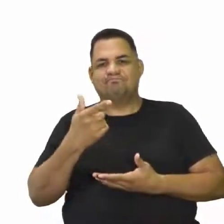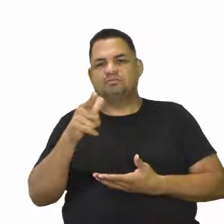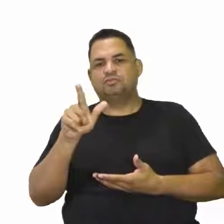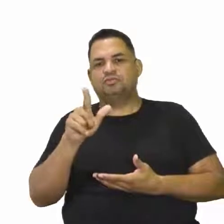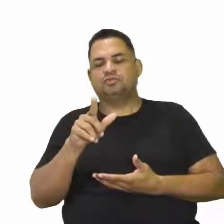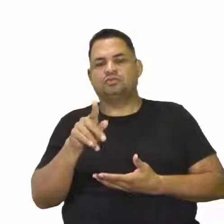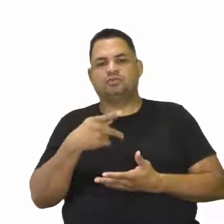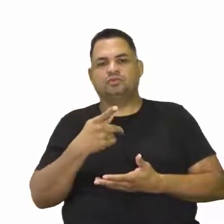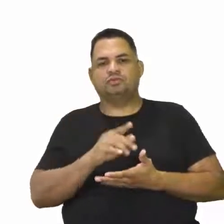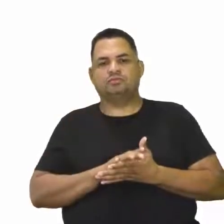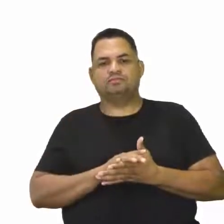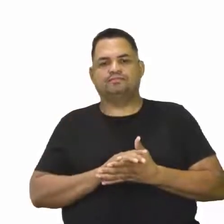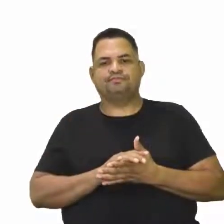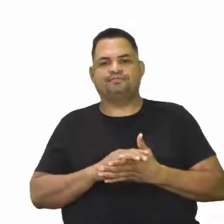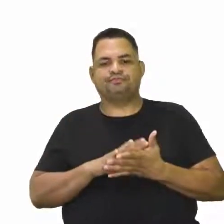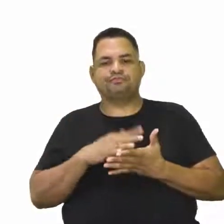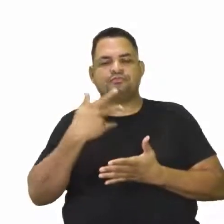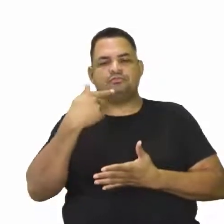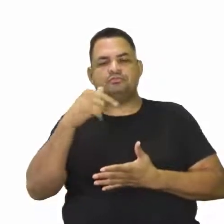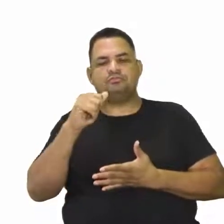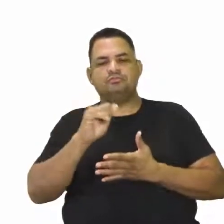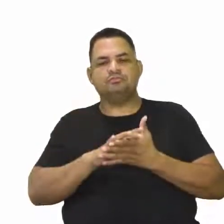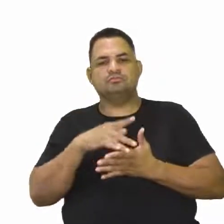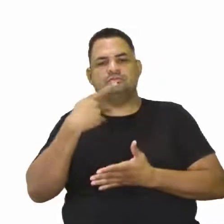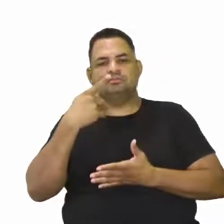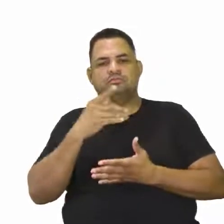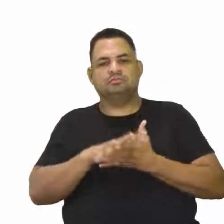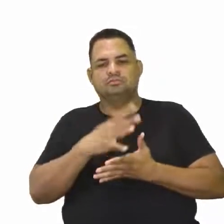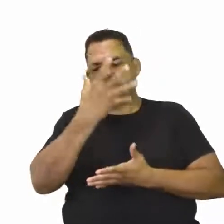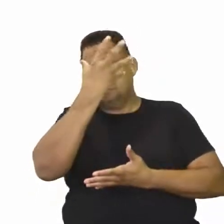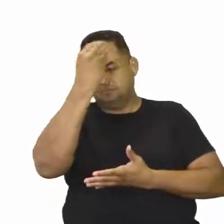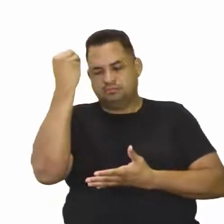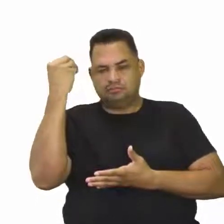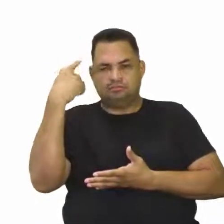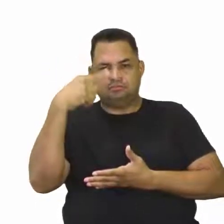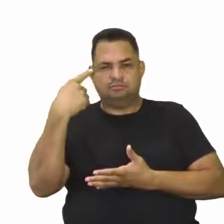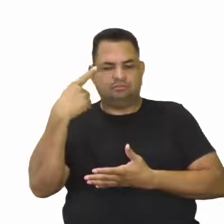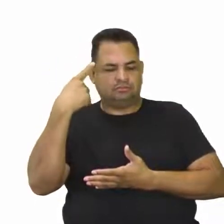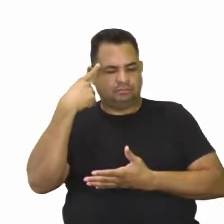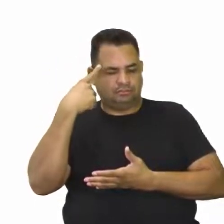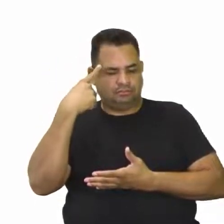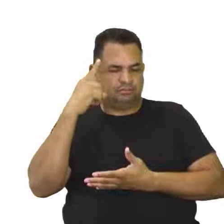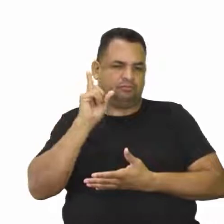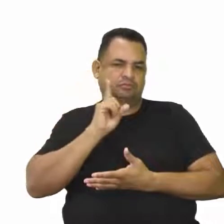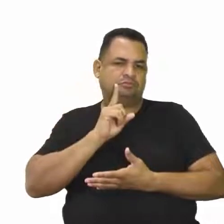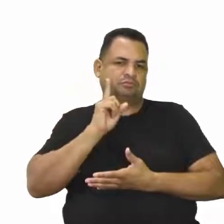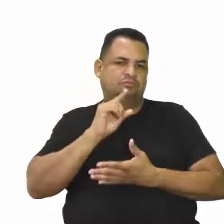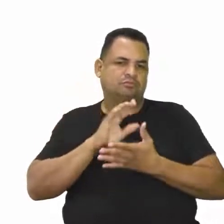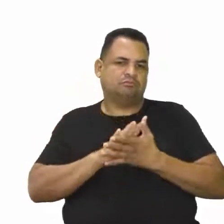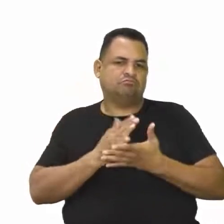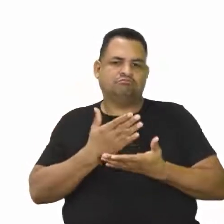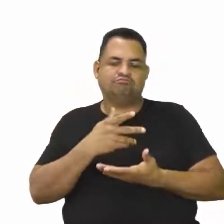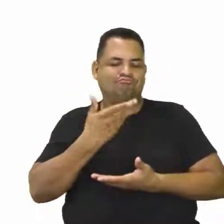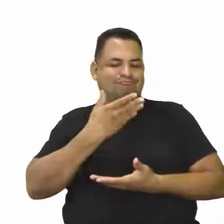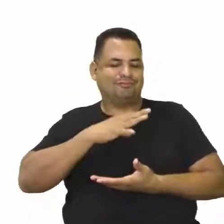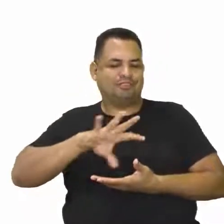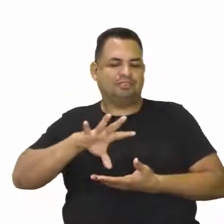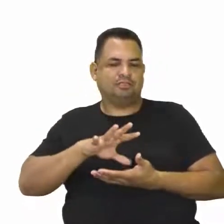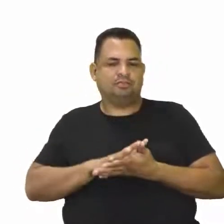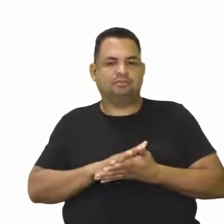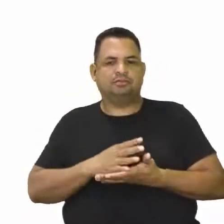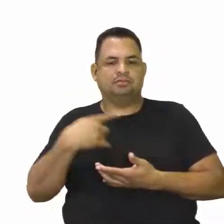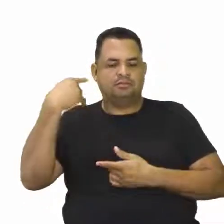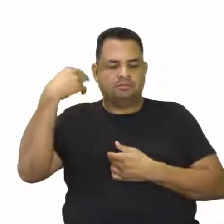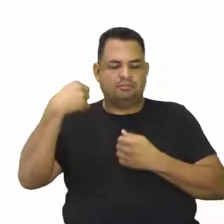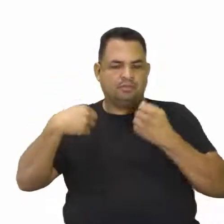eles aprenderam e esqueceram o espanhol. Eles pensam como americano e eles negam ser mexicanos,